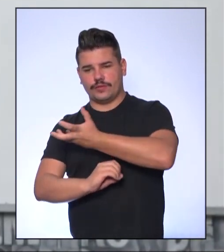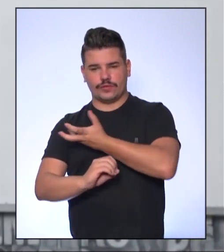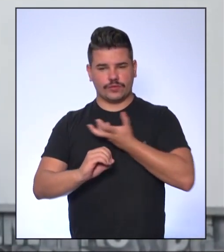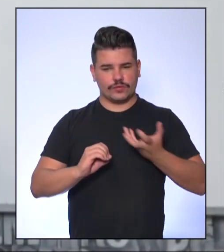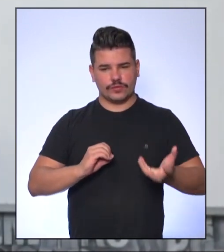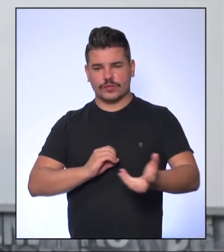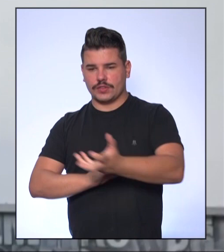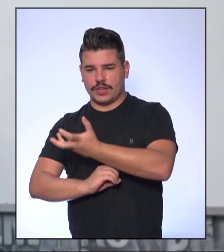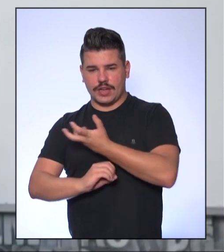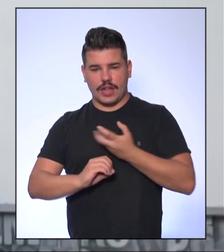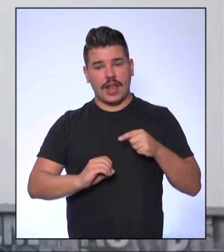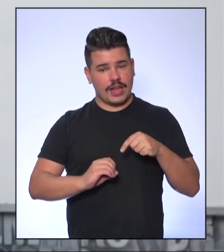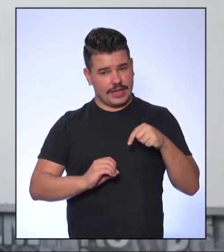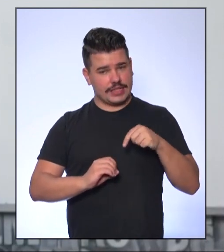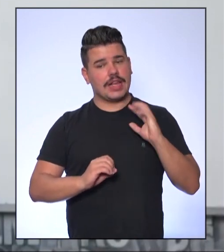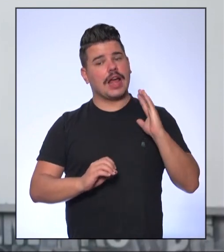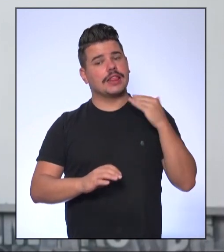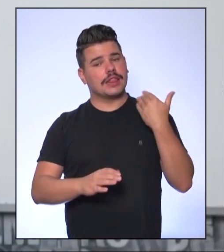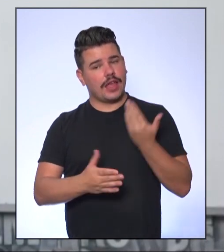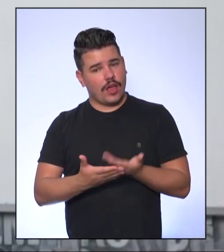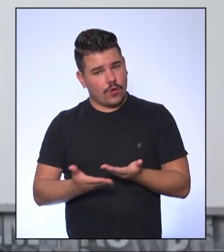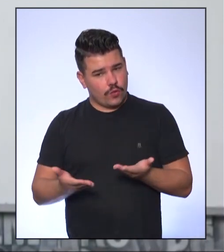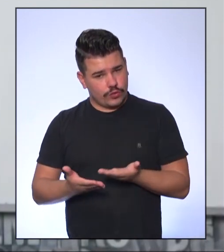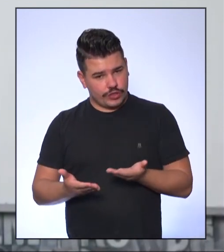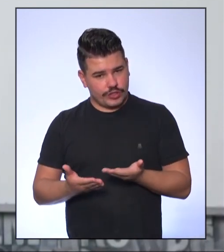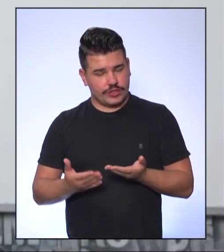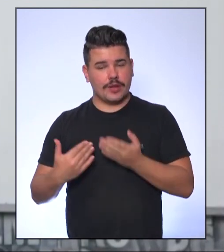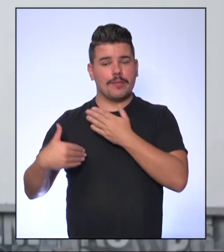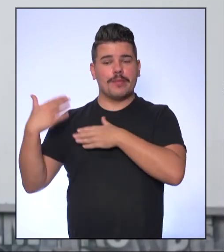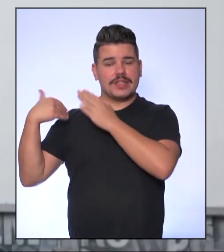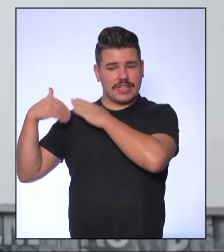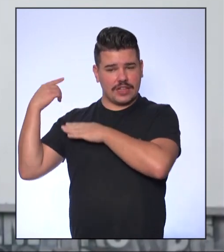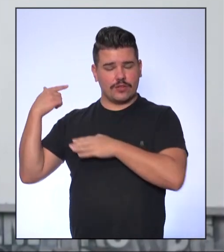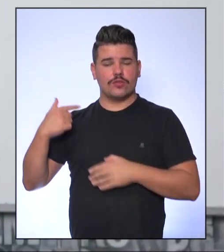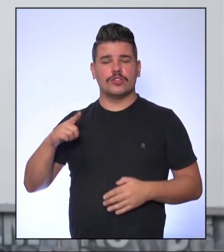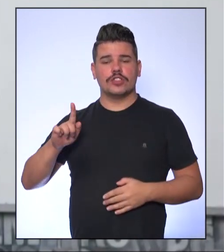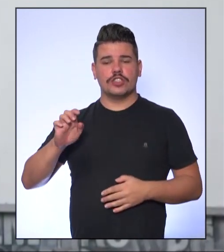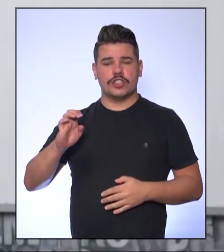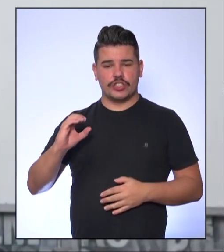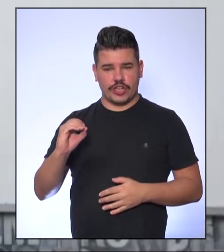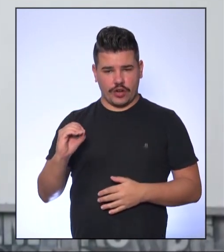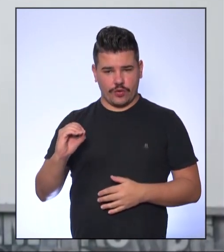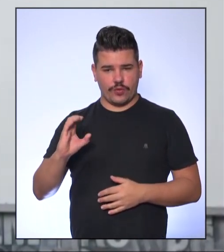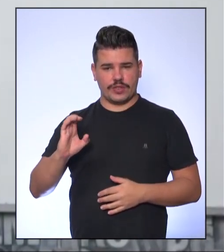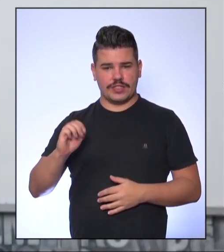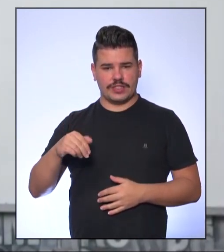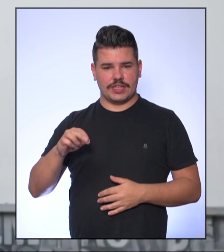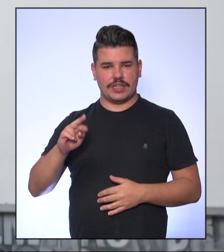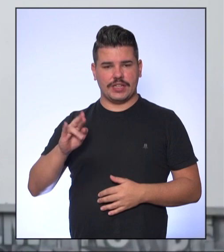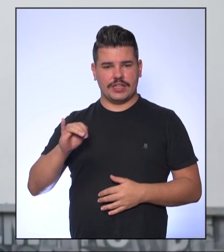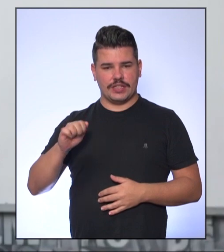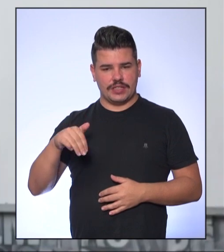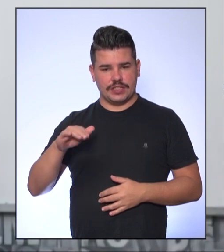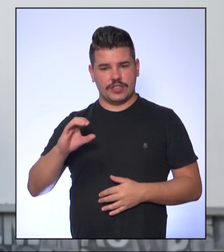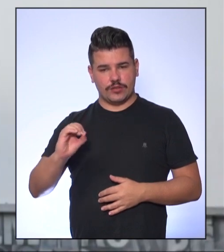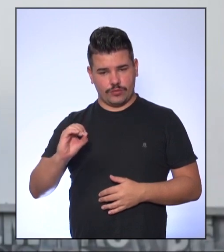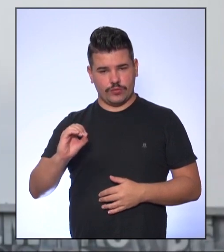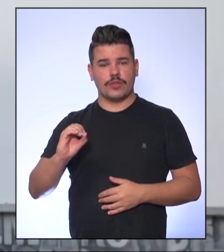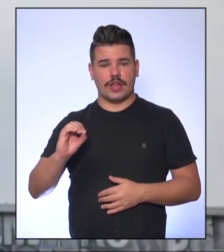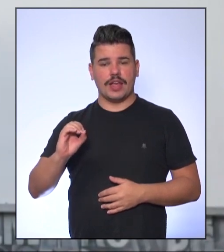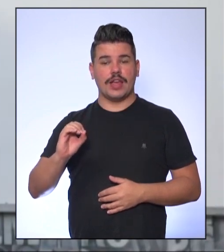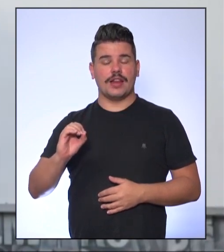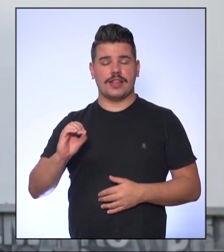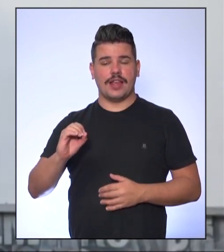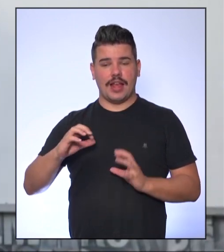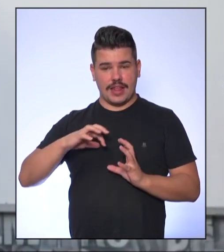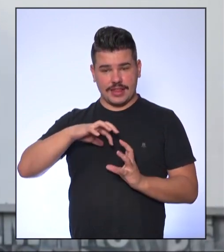de hoje, e aqui eu tenho o geocentrismo. Geocentrismo fundamentado na